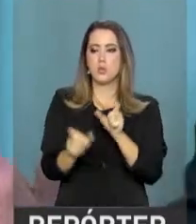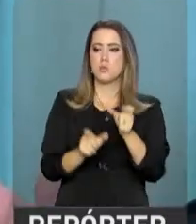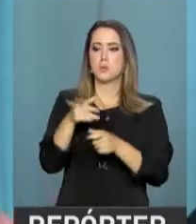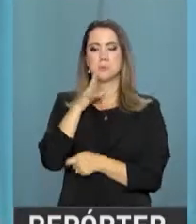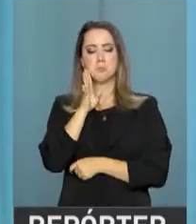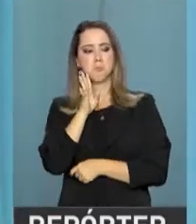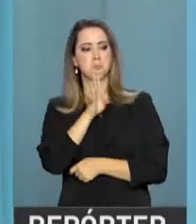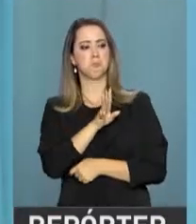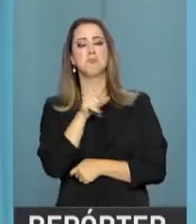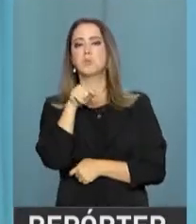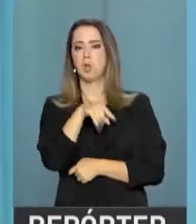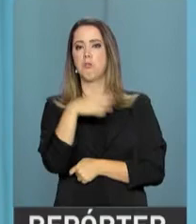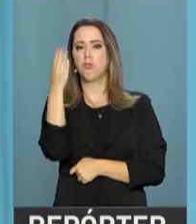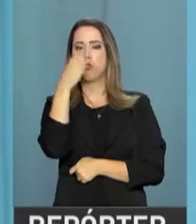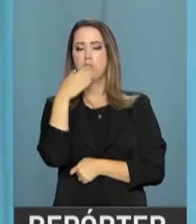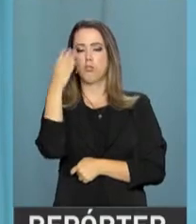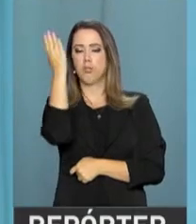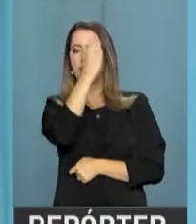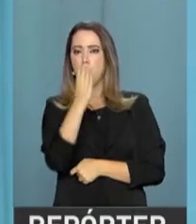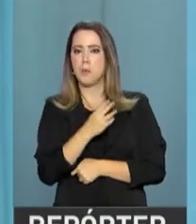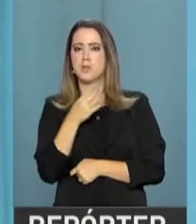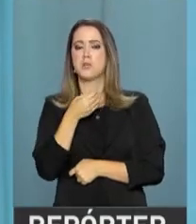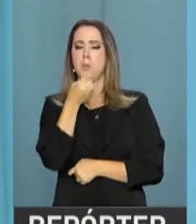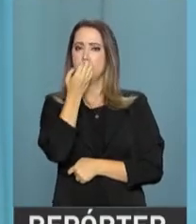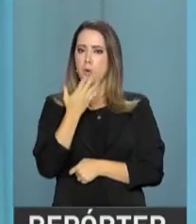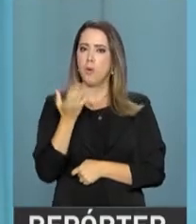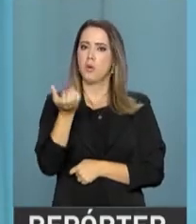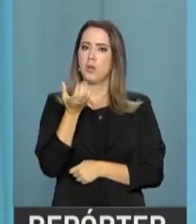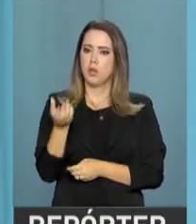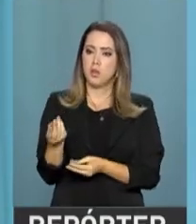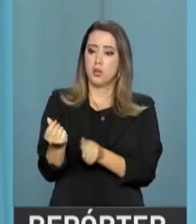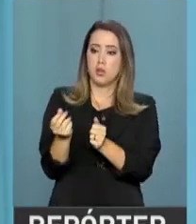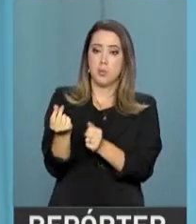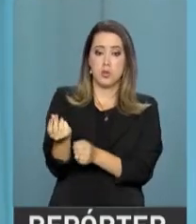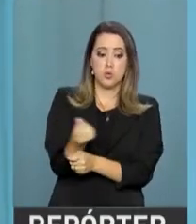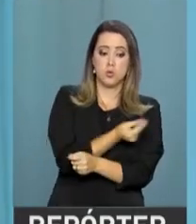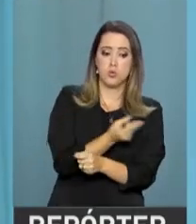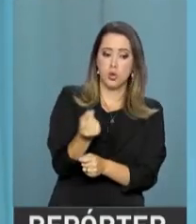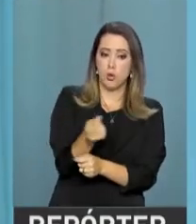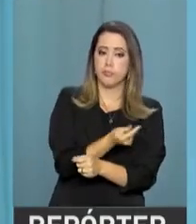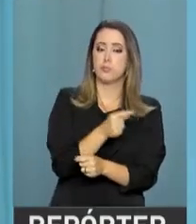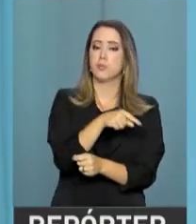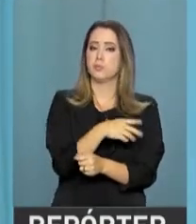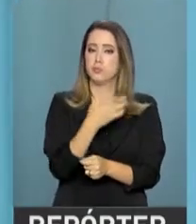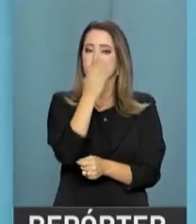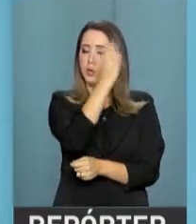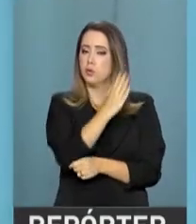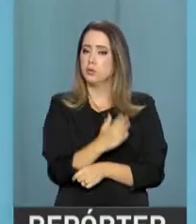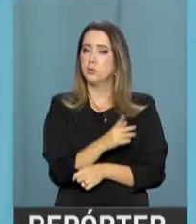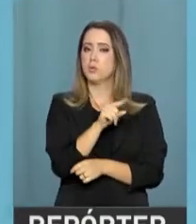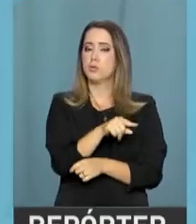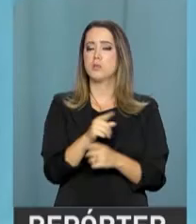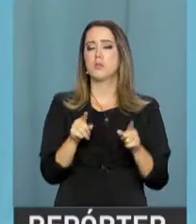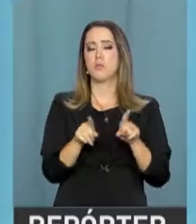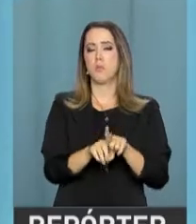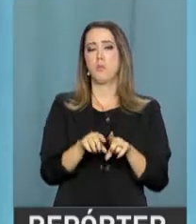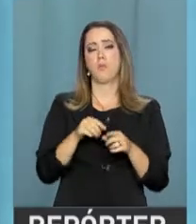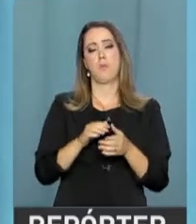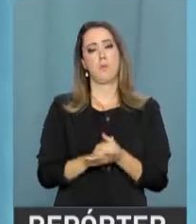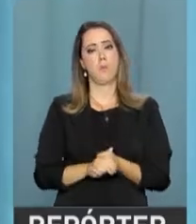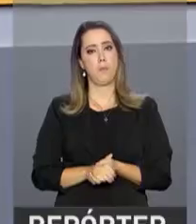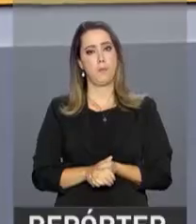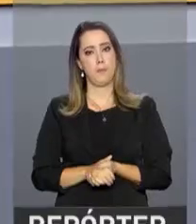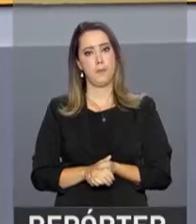naturalmente sem entusiasmo com nosso país e querem promover vários investimentos é no